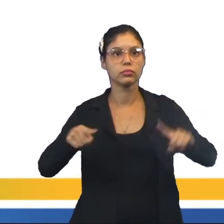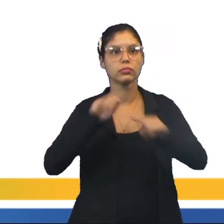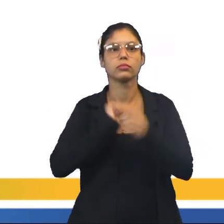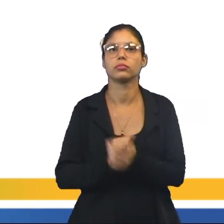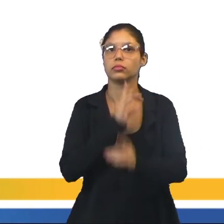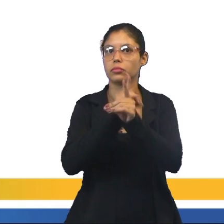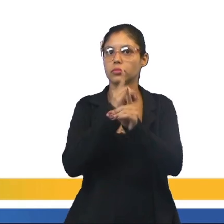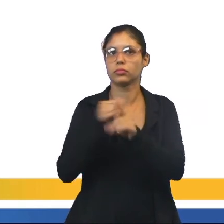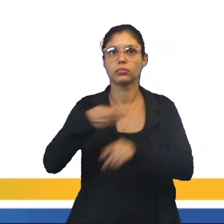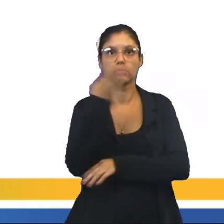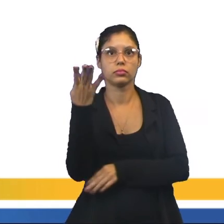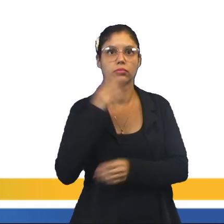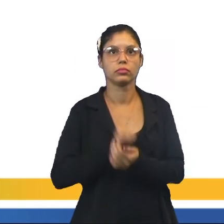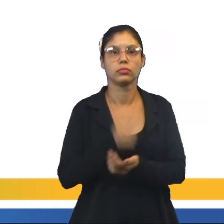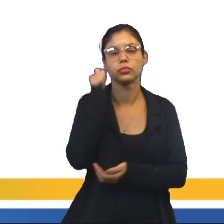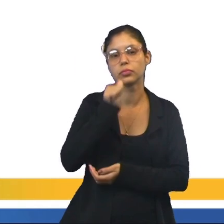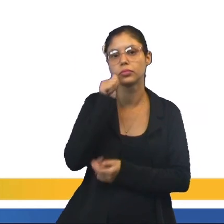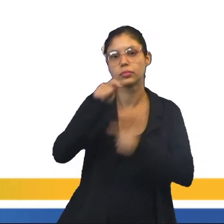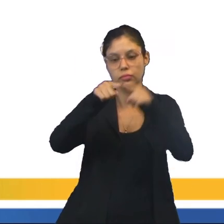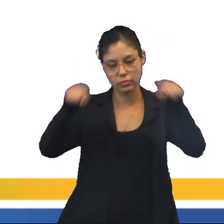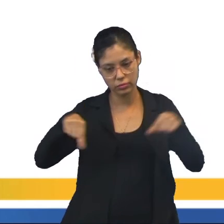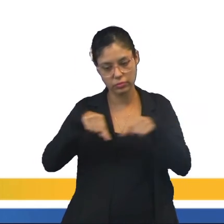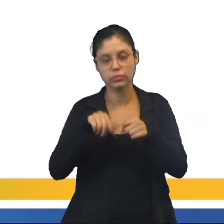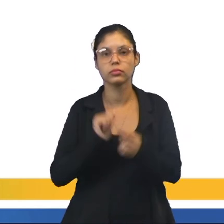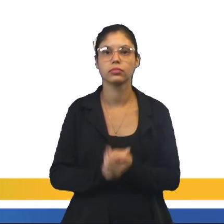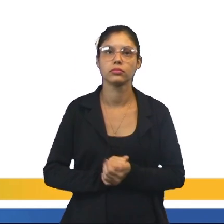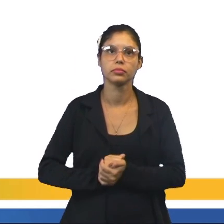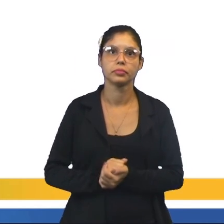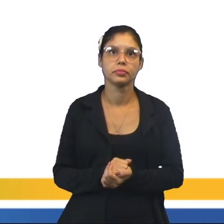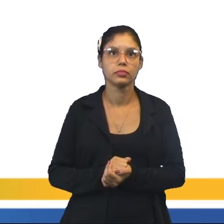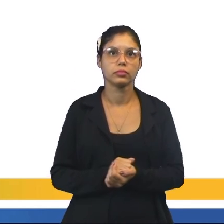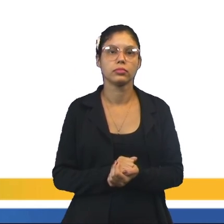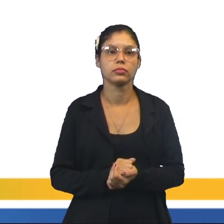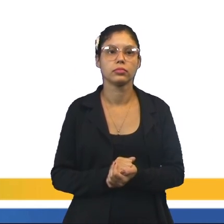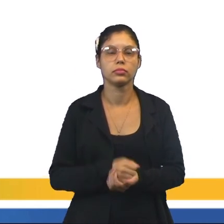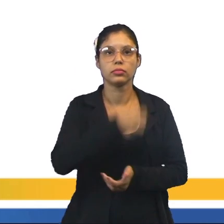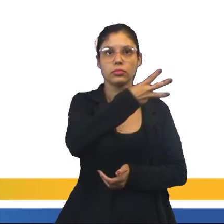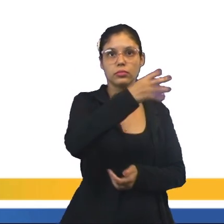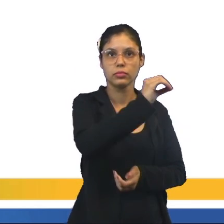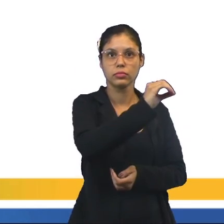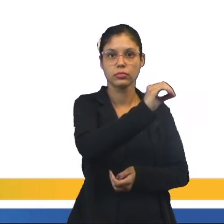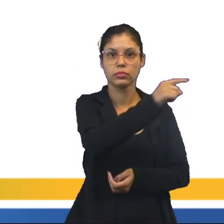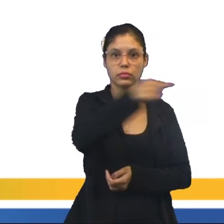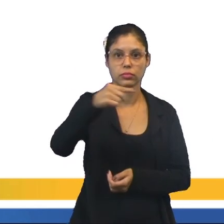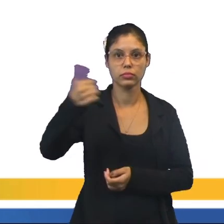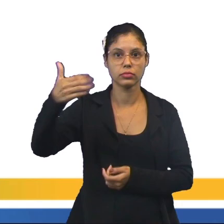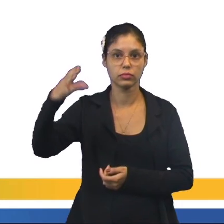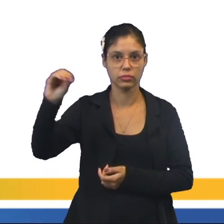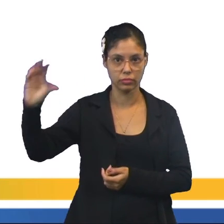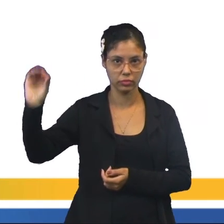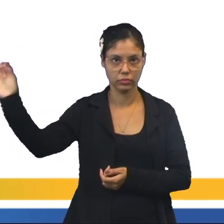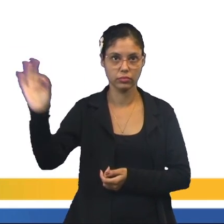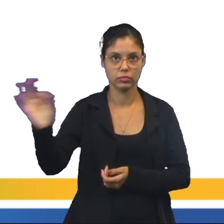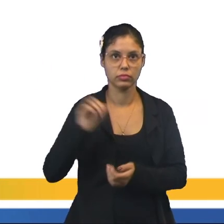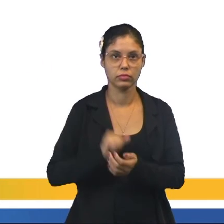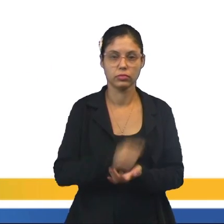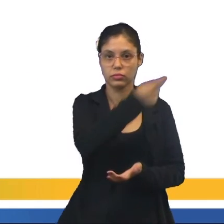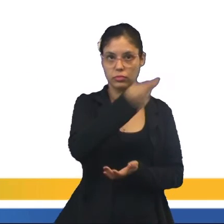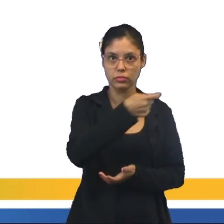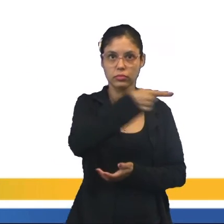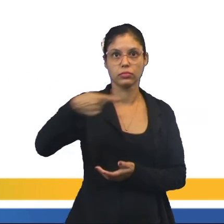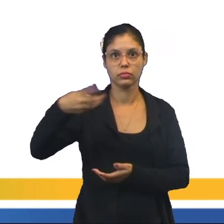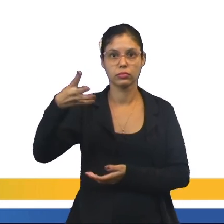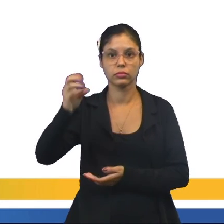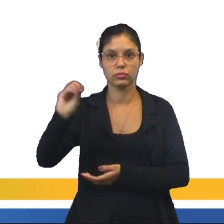3, encontramos a quantidade de meninas na sala de aula. Aí nós temos de 30 para 100%